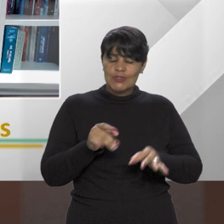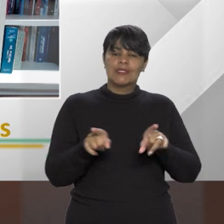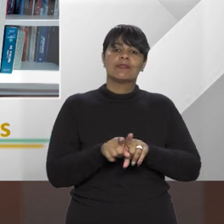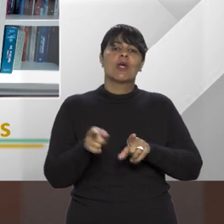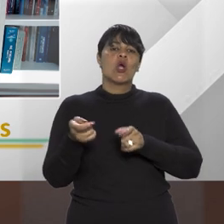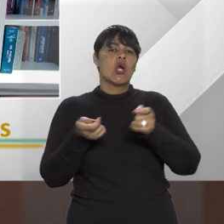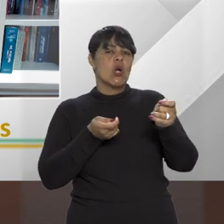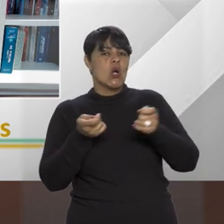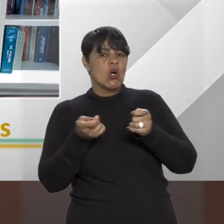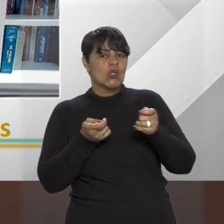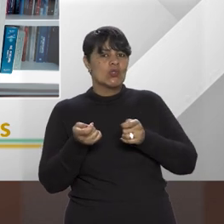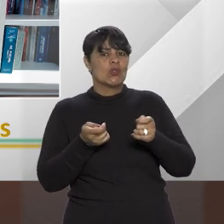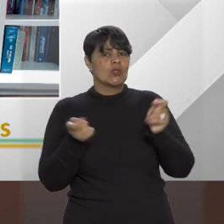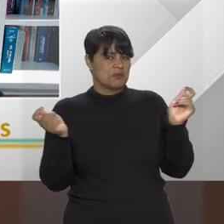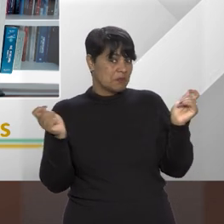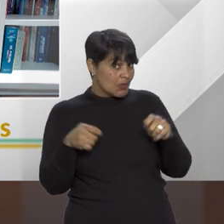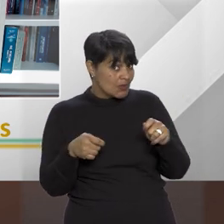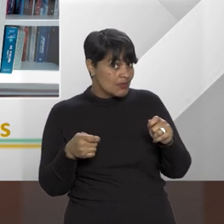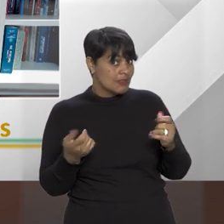inclusive, né?